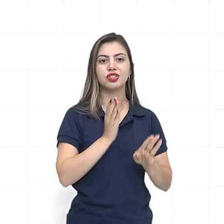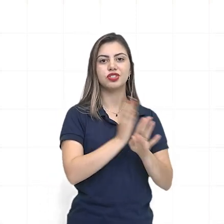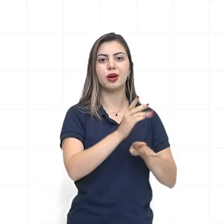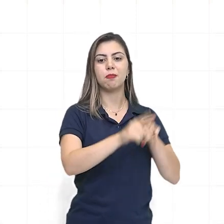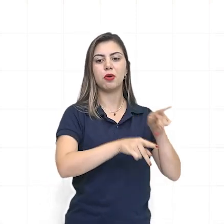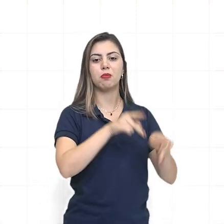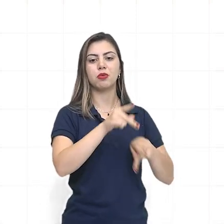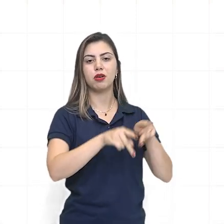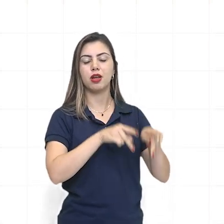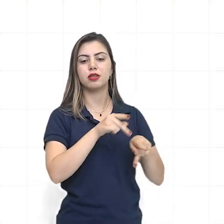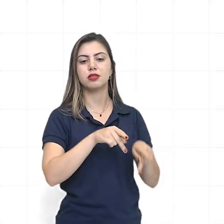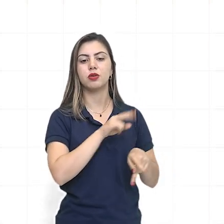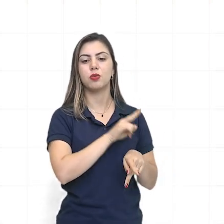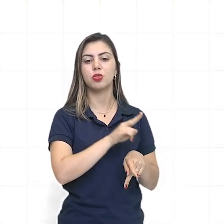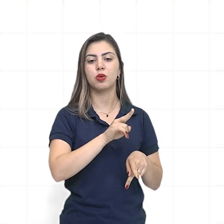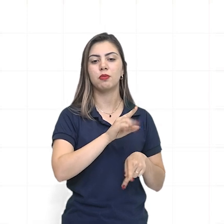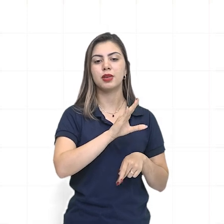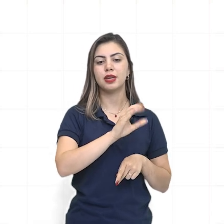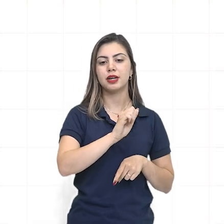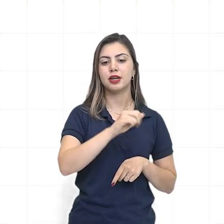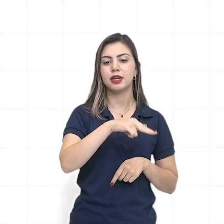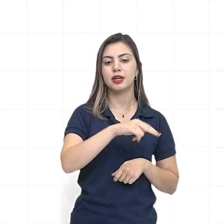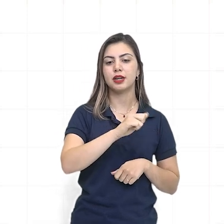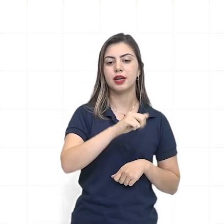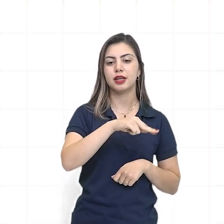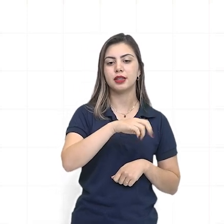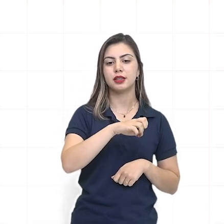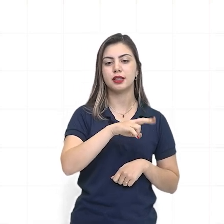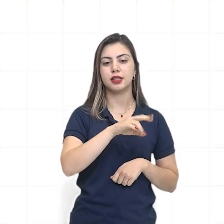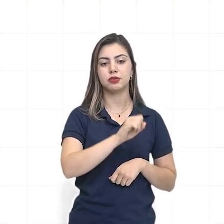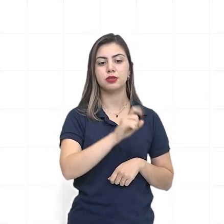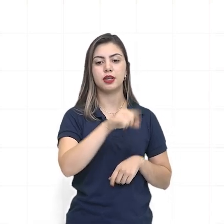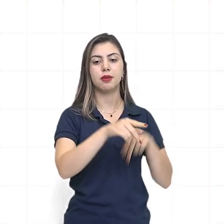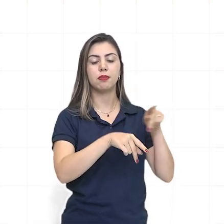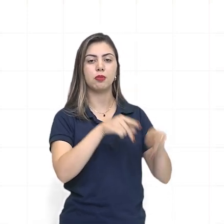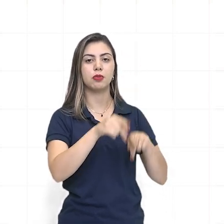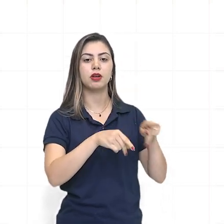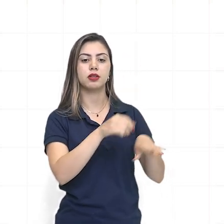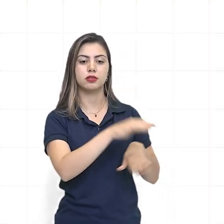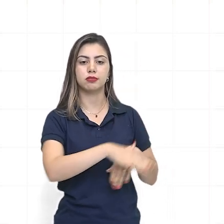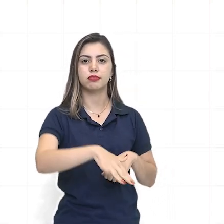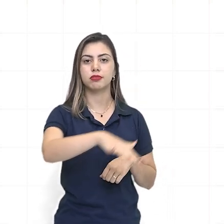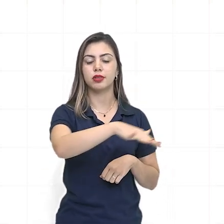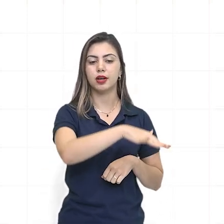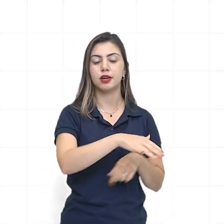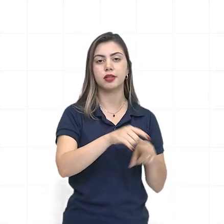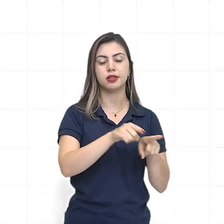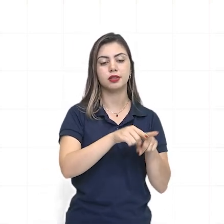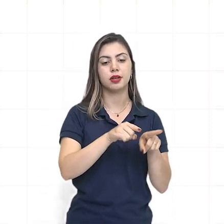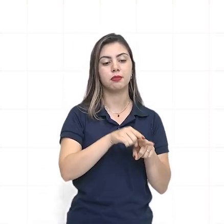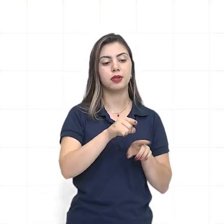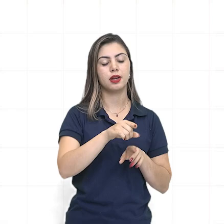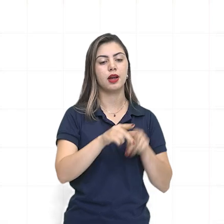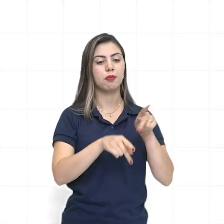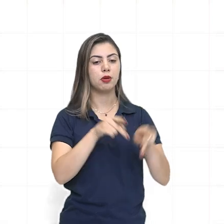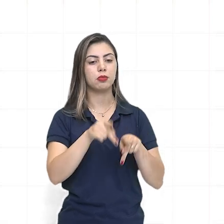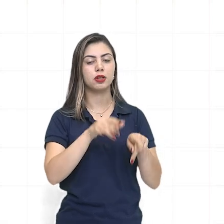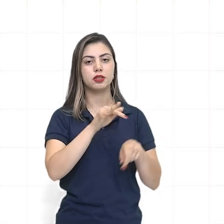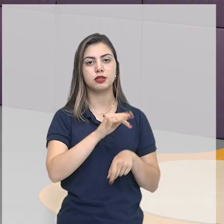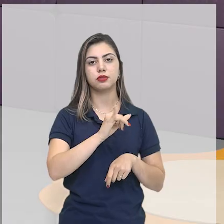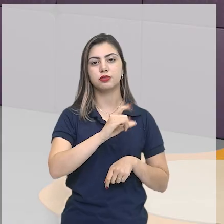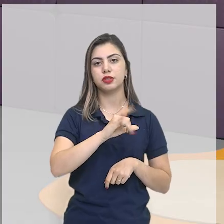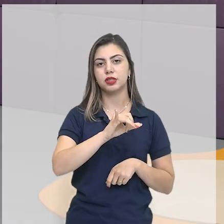pelos cananeus, povos originários da região, e filisteus. Então